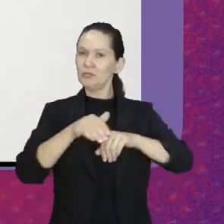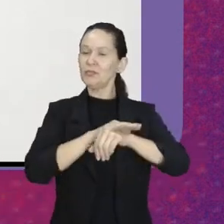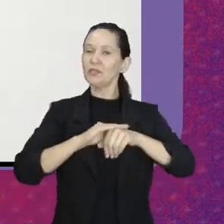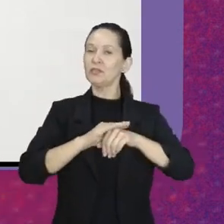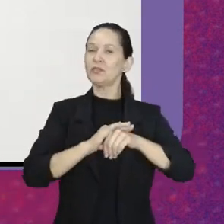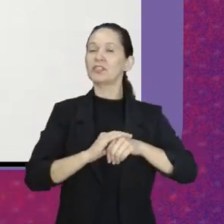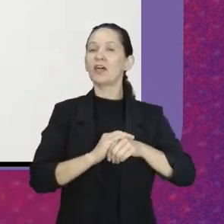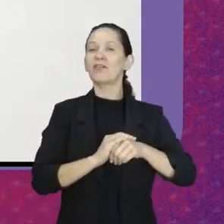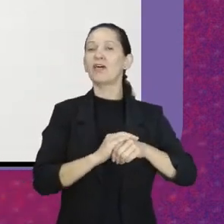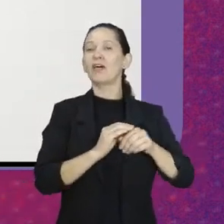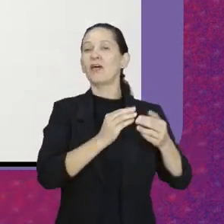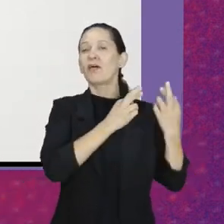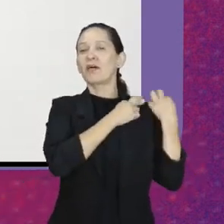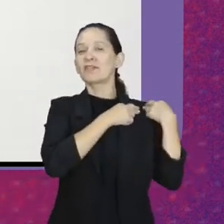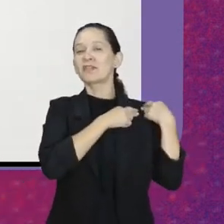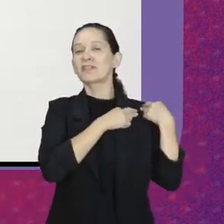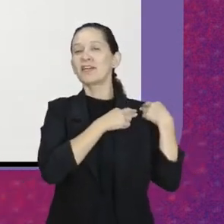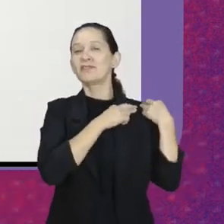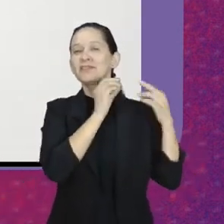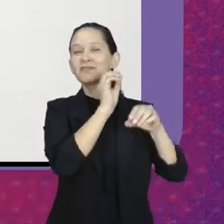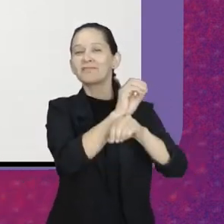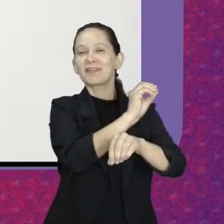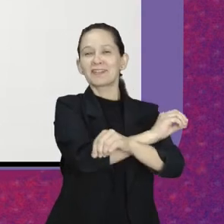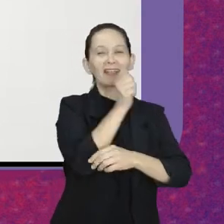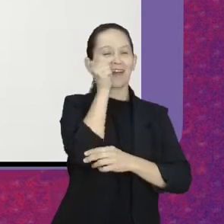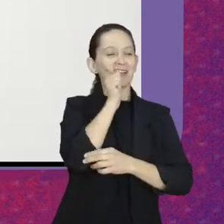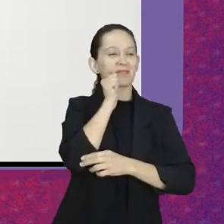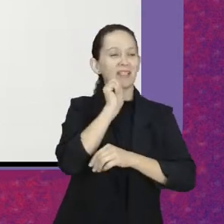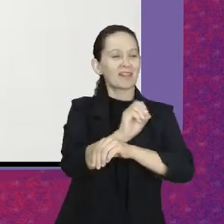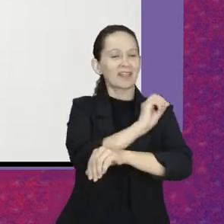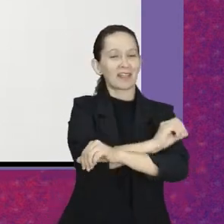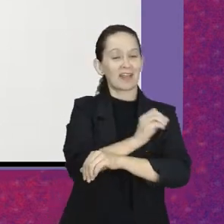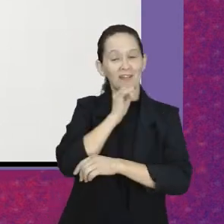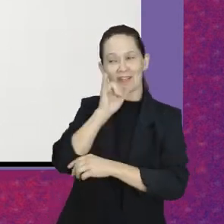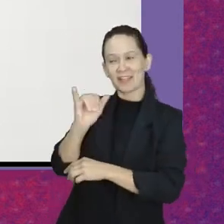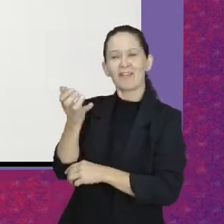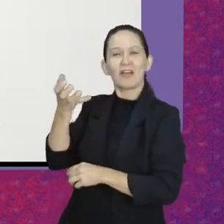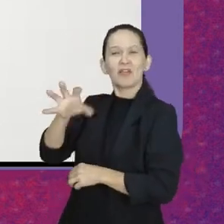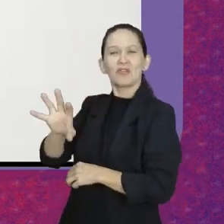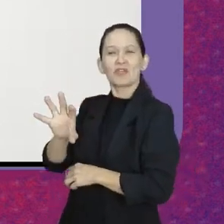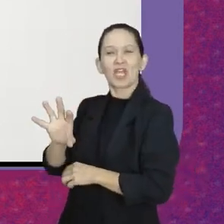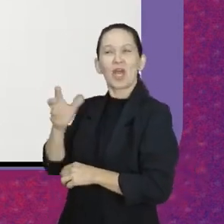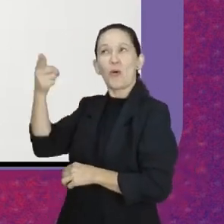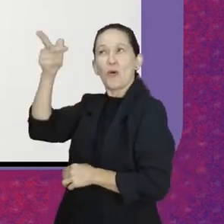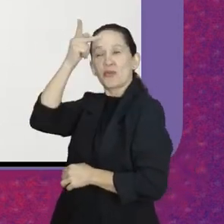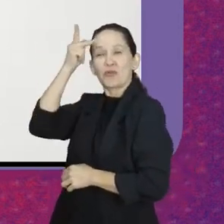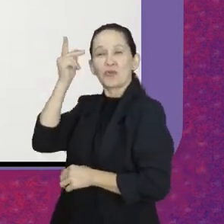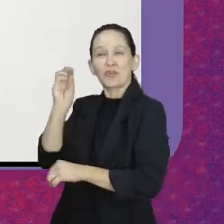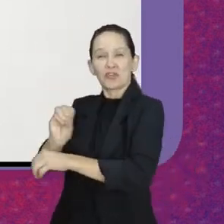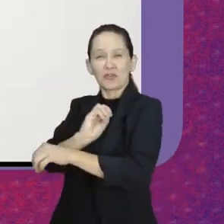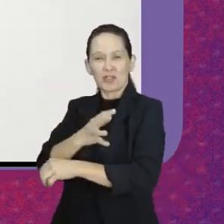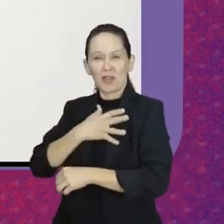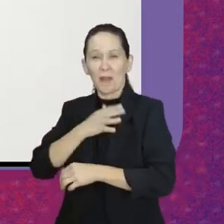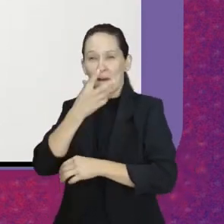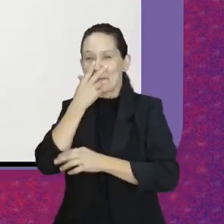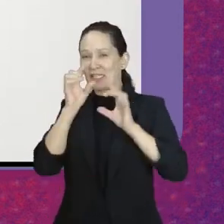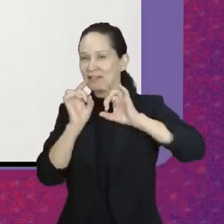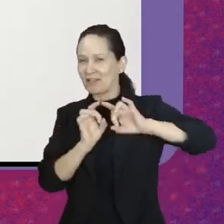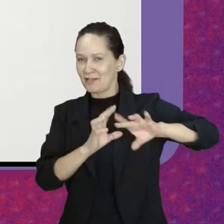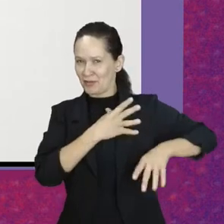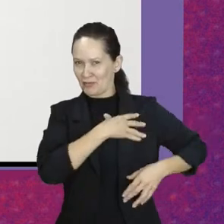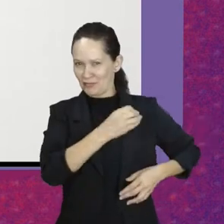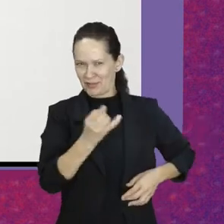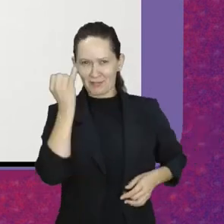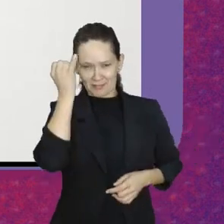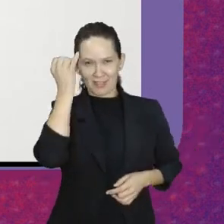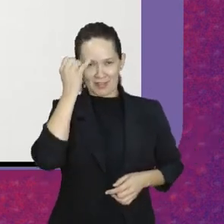de casa nos bairros, e elas diziam, não, eu não quero deixar meu filho em creche, eu estou abandonando meu filho. Então, tinha aquela ideia